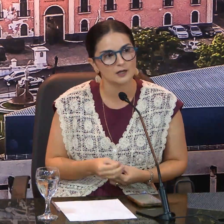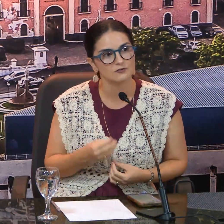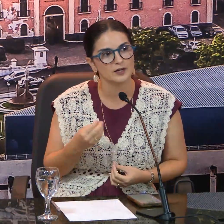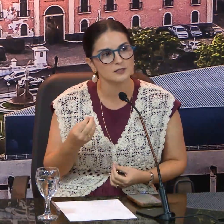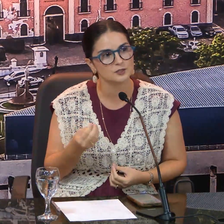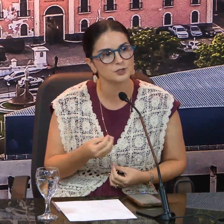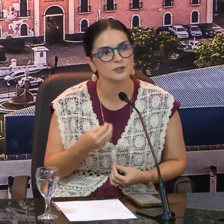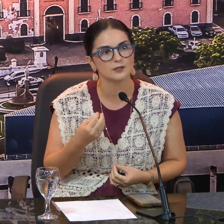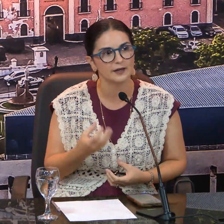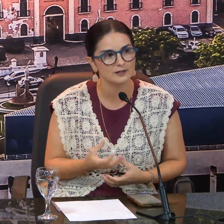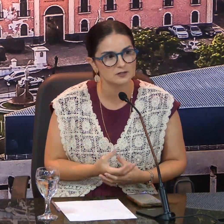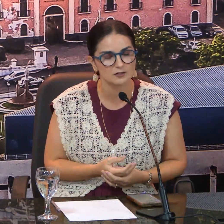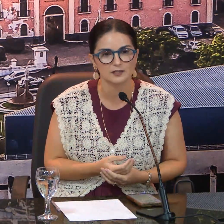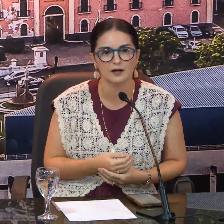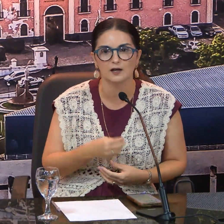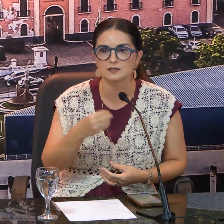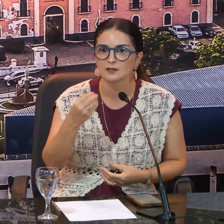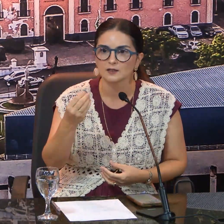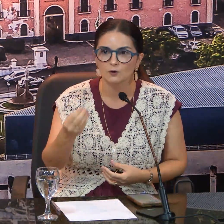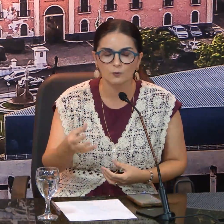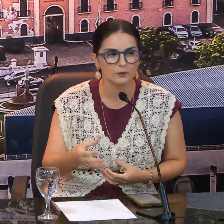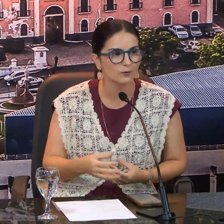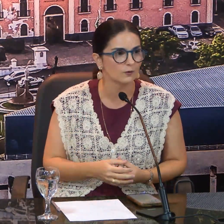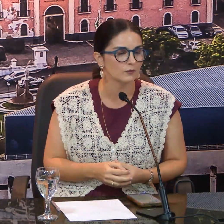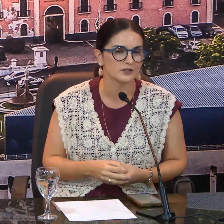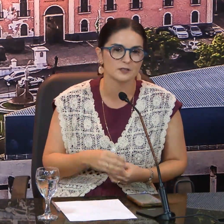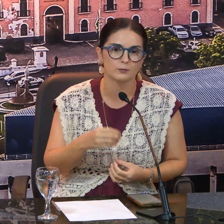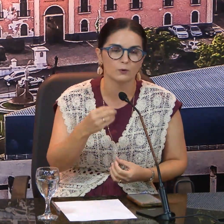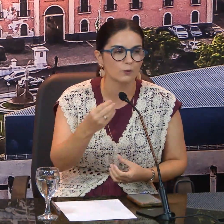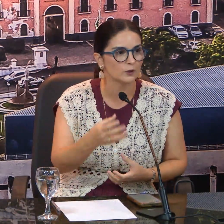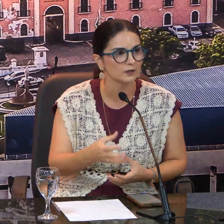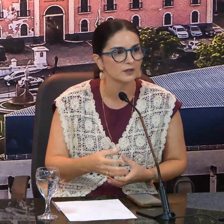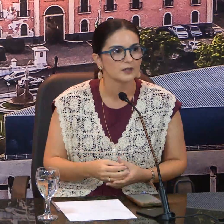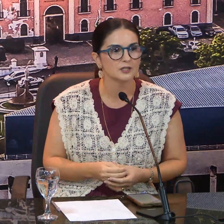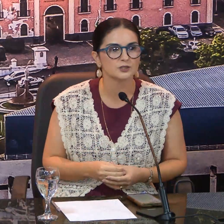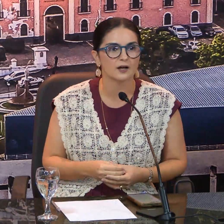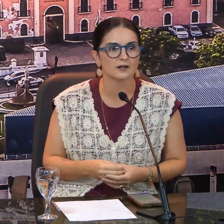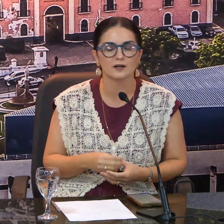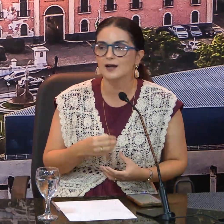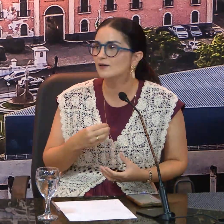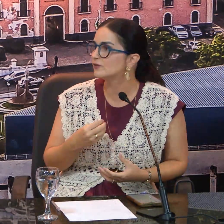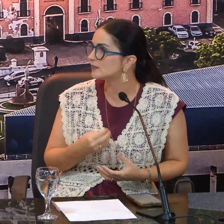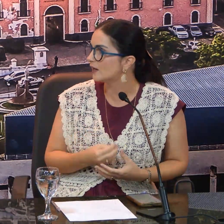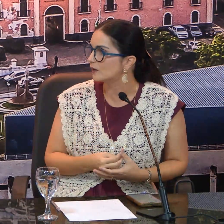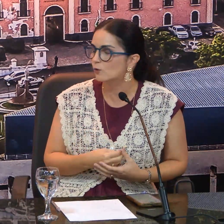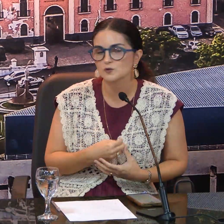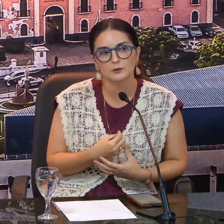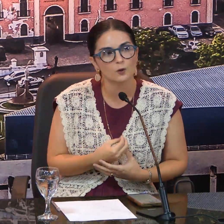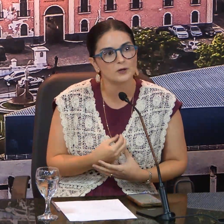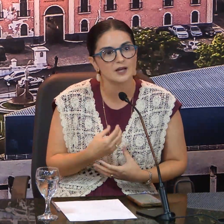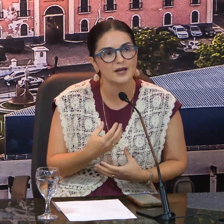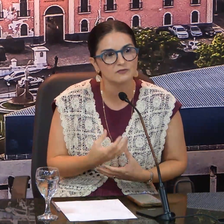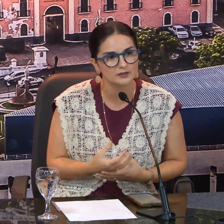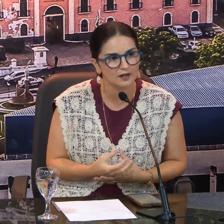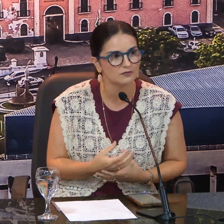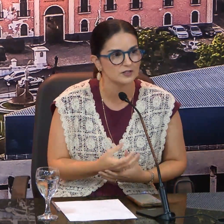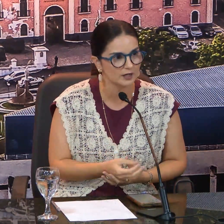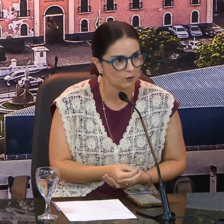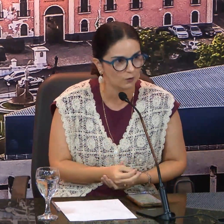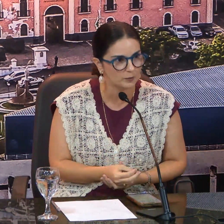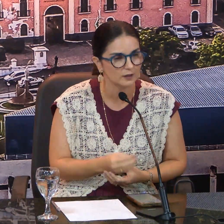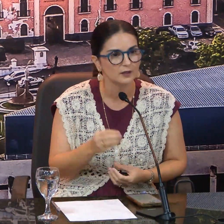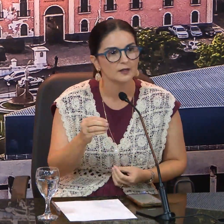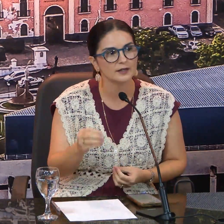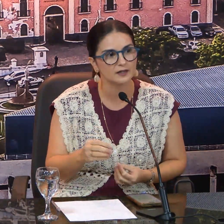chegam através de redes sociais, como Facebook, Instagram, evitar que o consumidor possa evitar